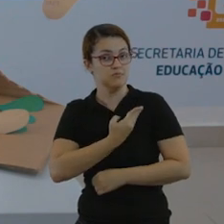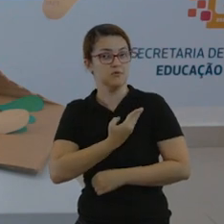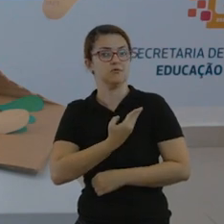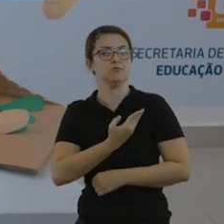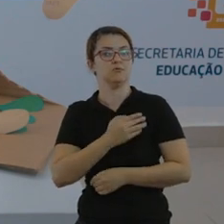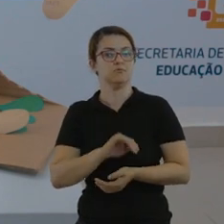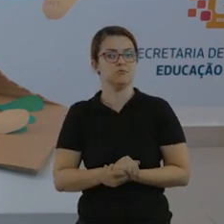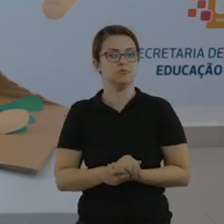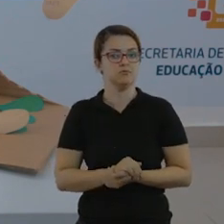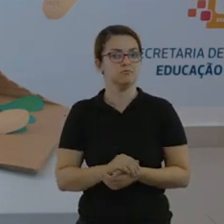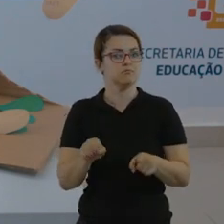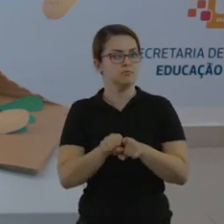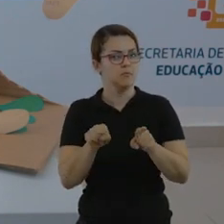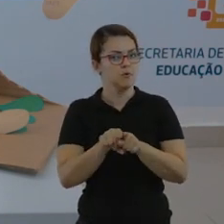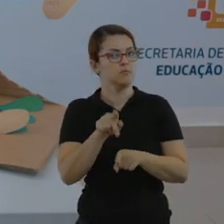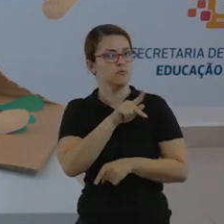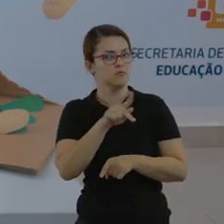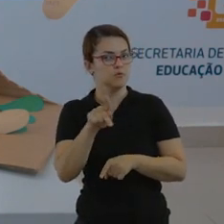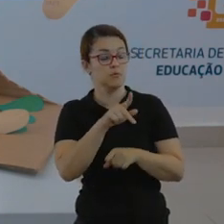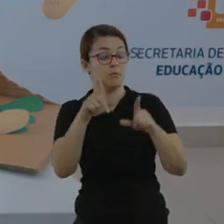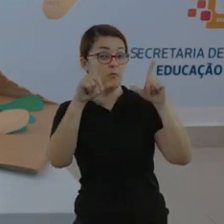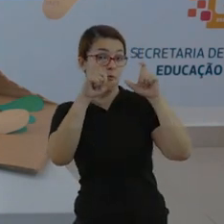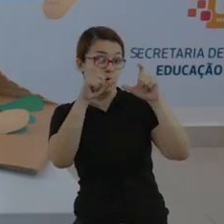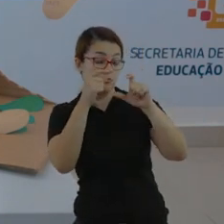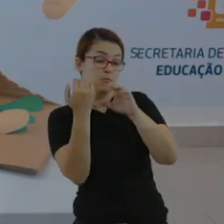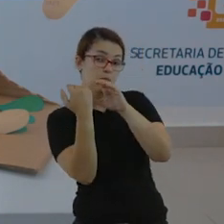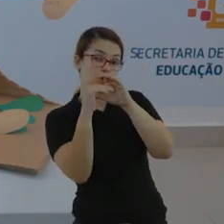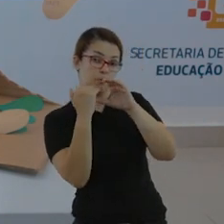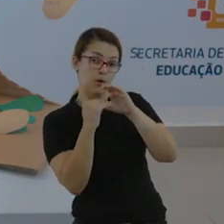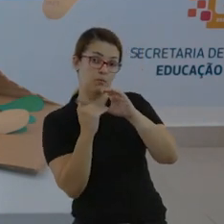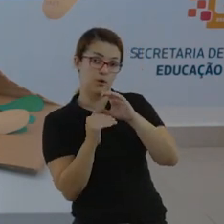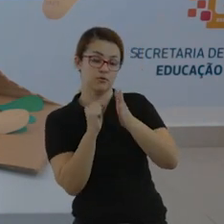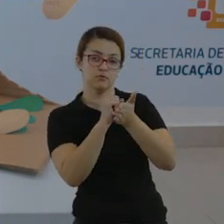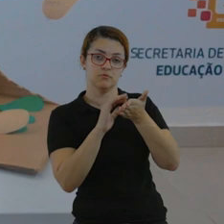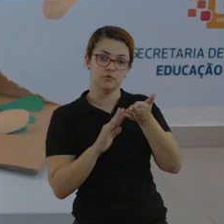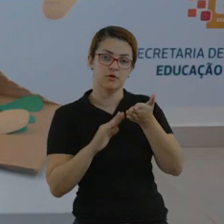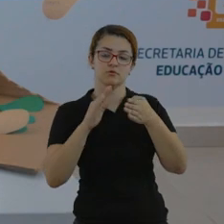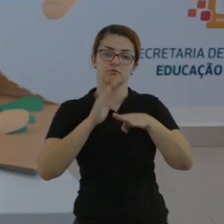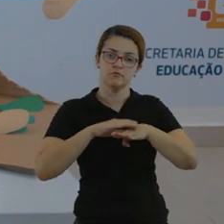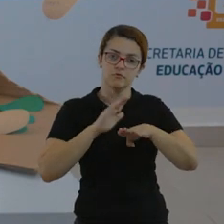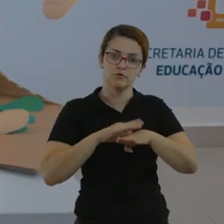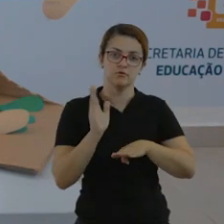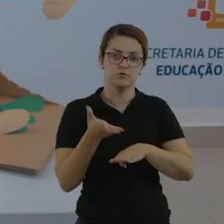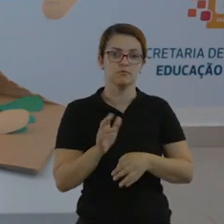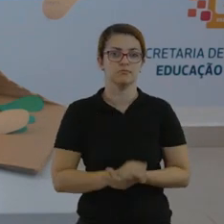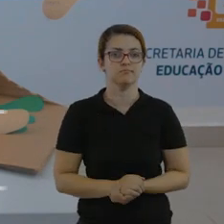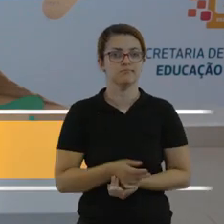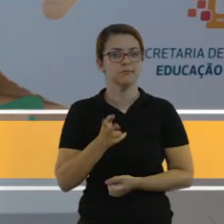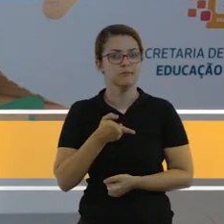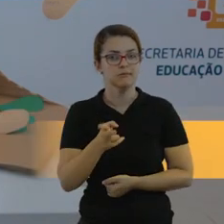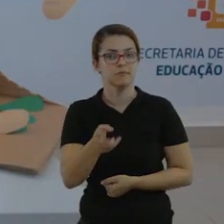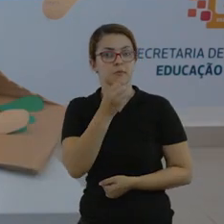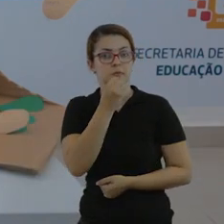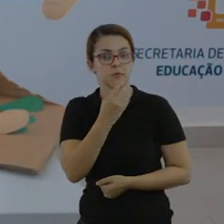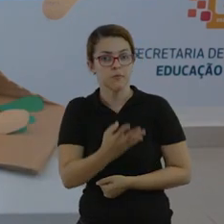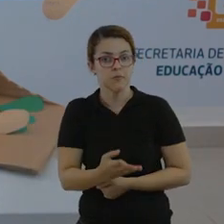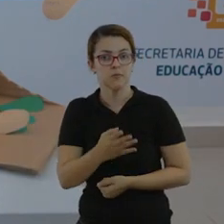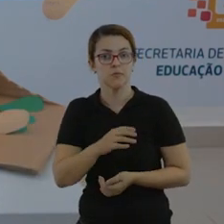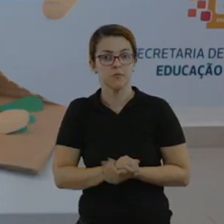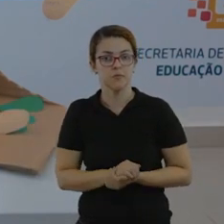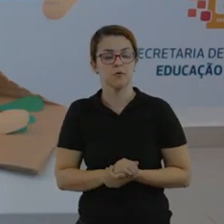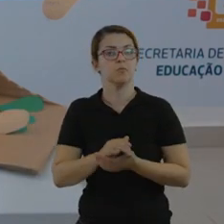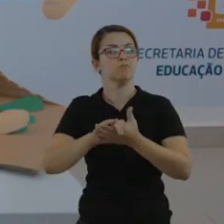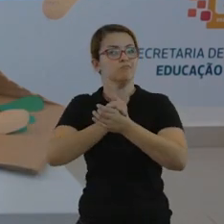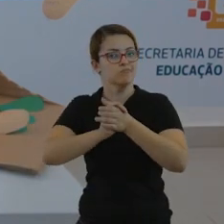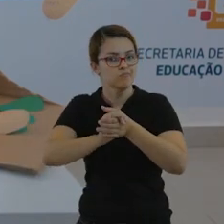colegas e enviem aos seus professores as fotos das atividades que vocês estão fazendo, tá? É sempre bom